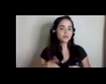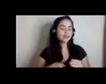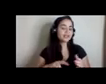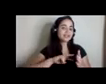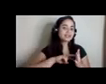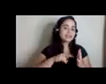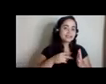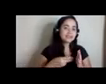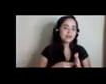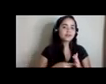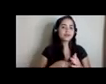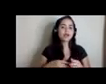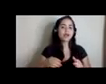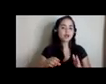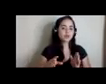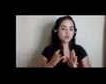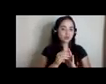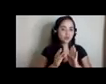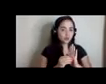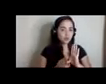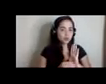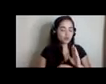determinado campo semântico